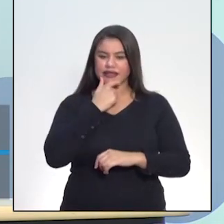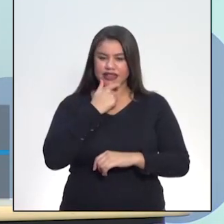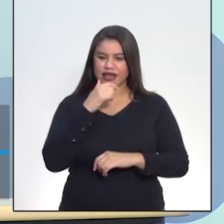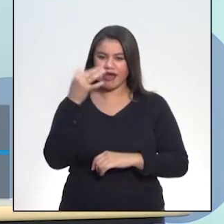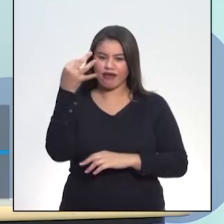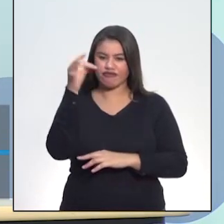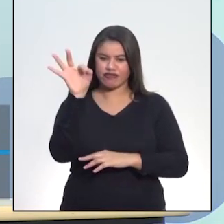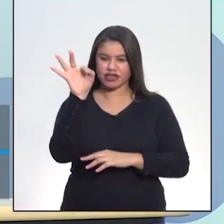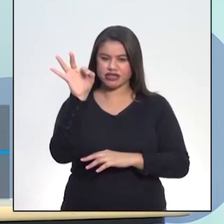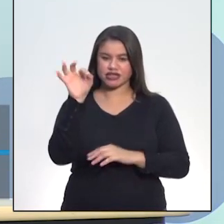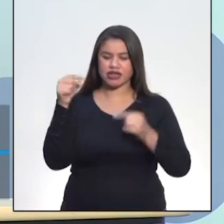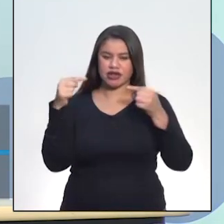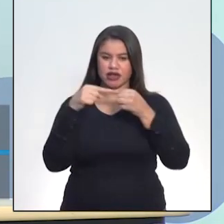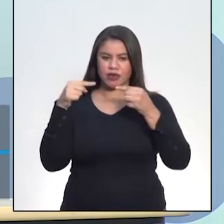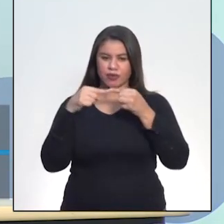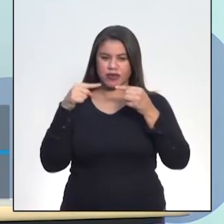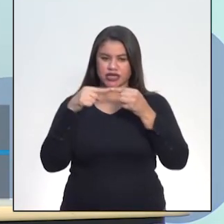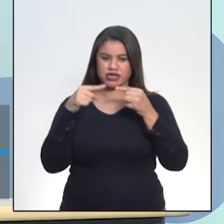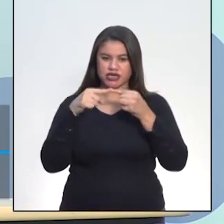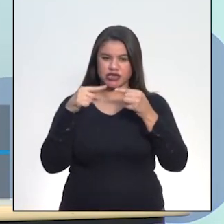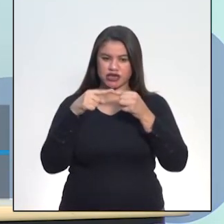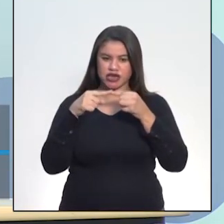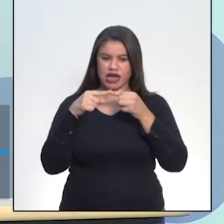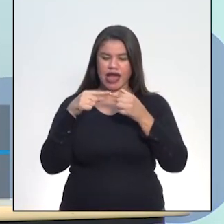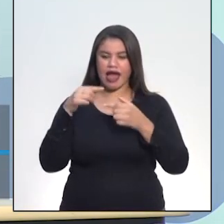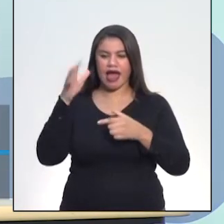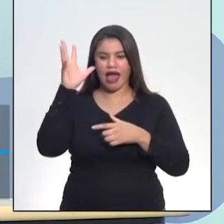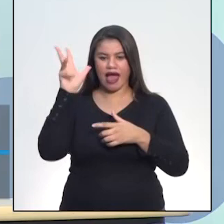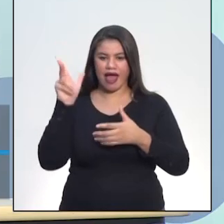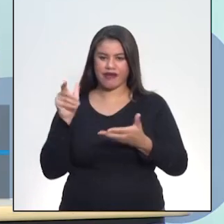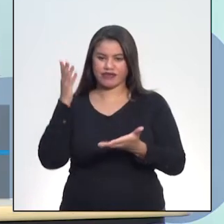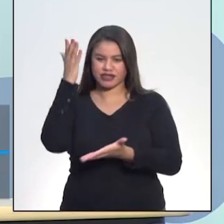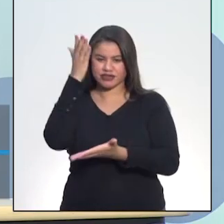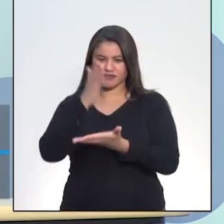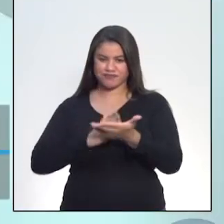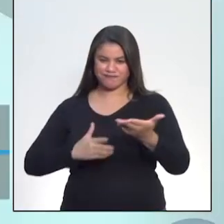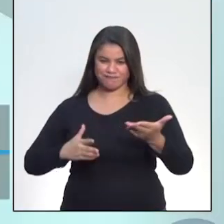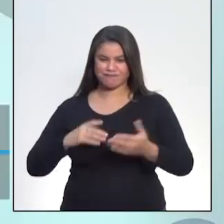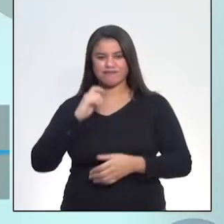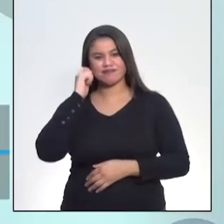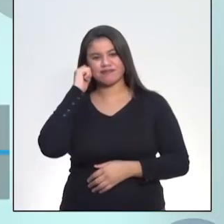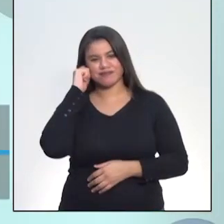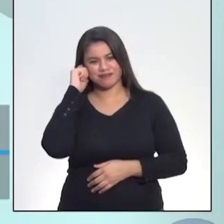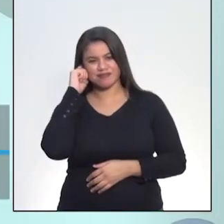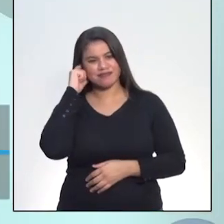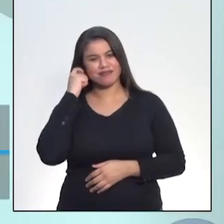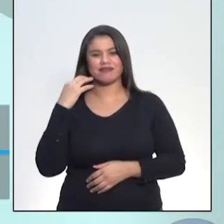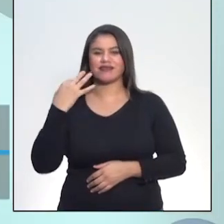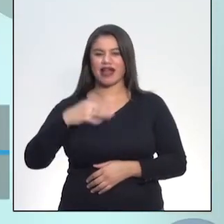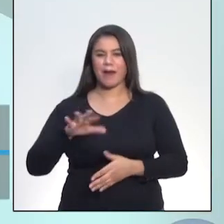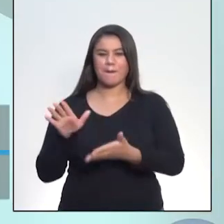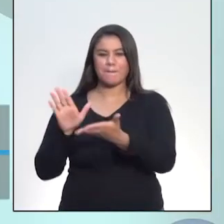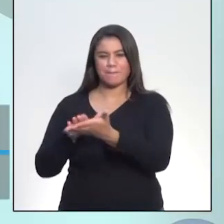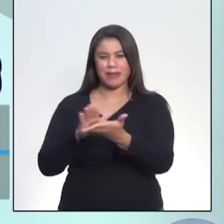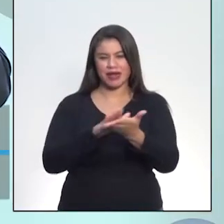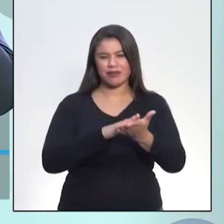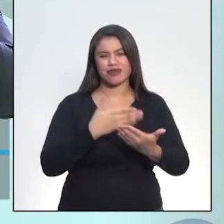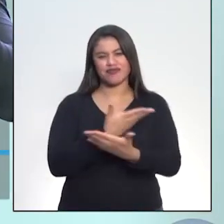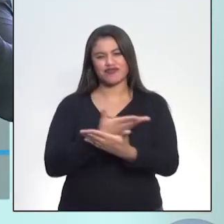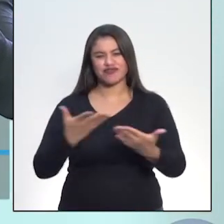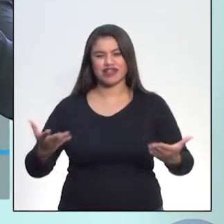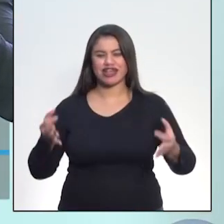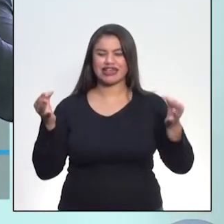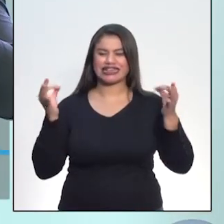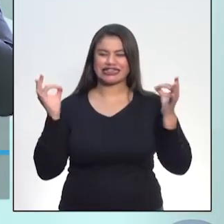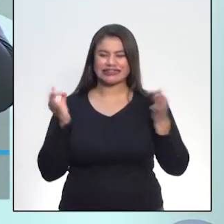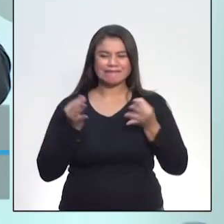essa imagem está se referindo à partilha da África. Exatamente, parabéns, vocês foram excelentes nas